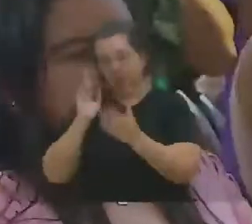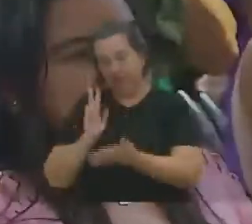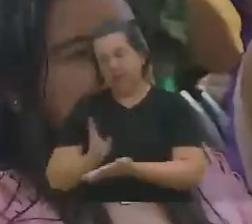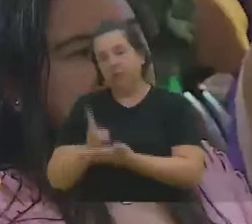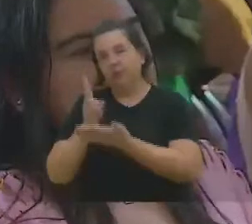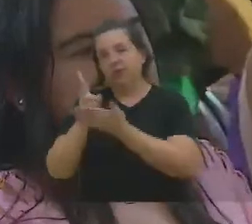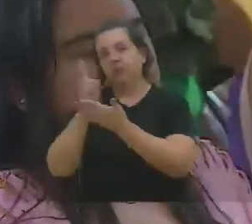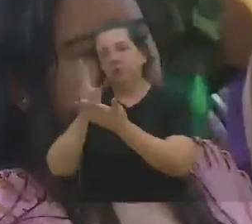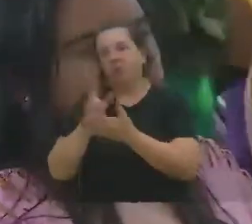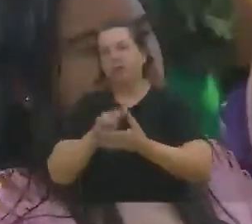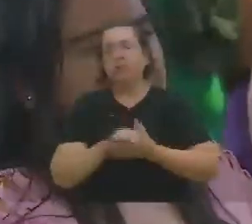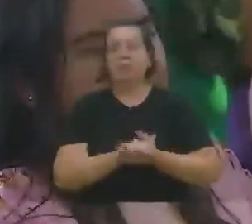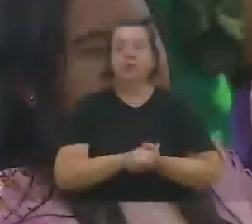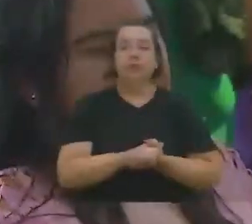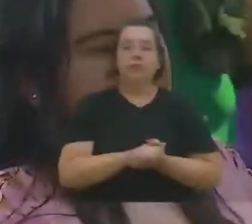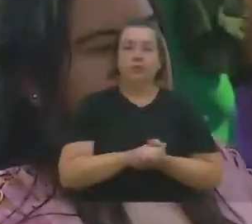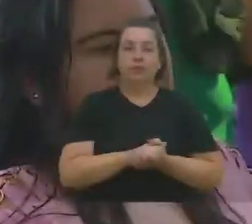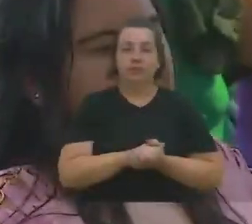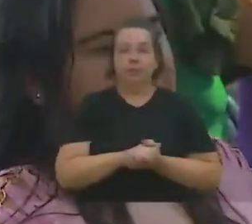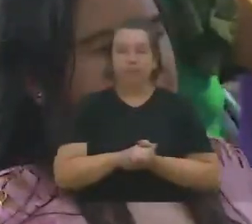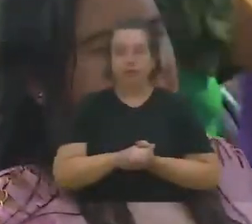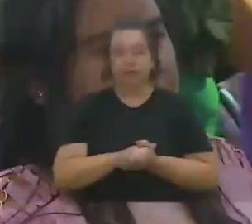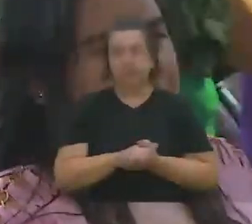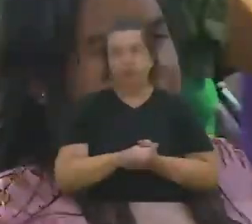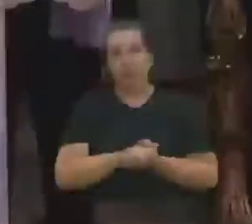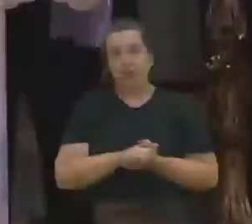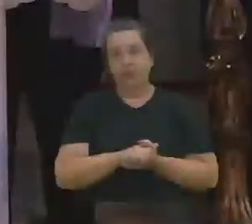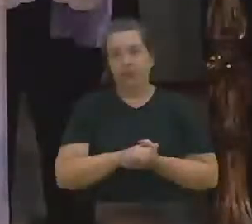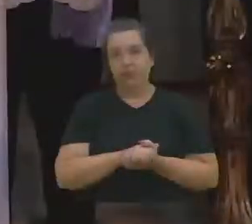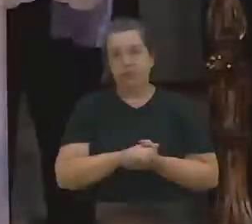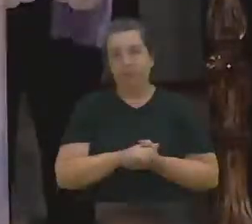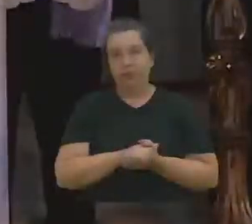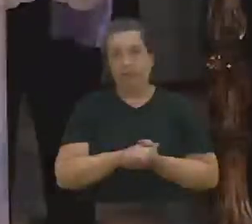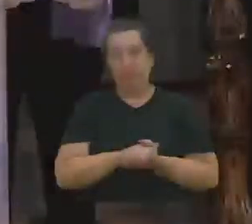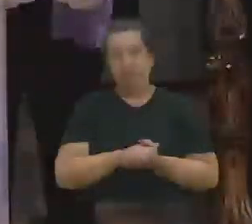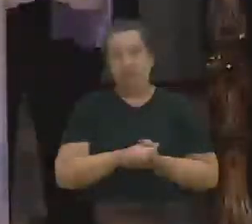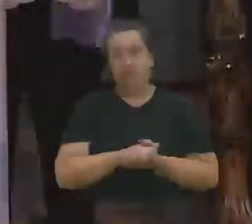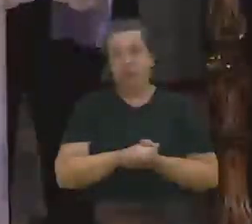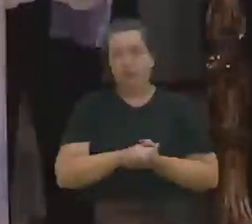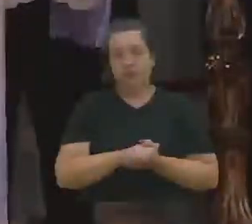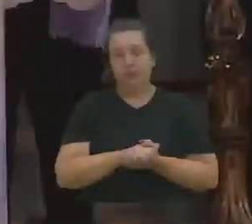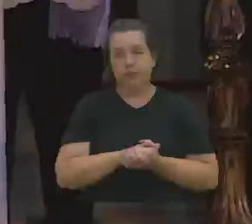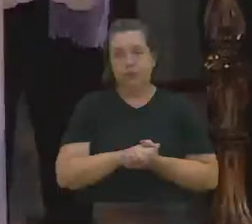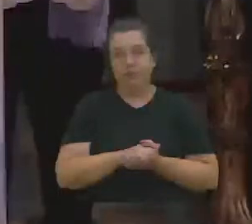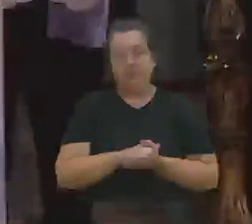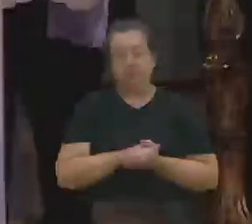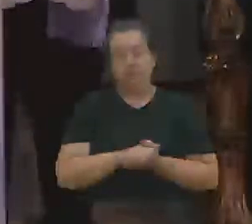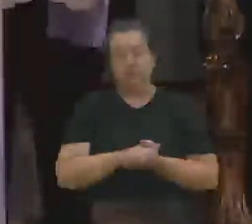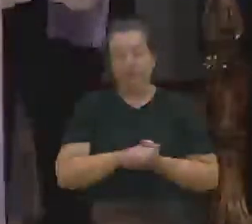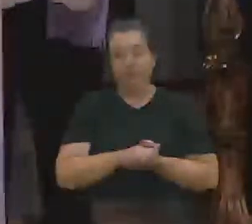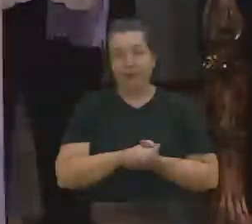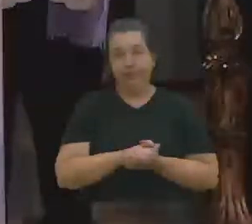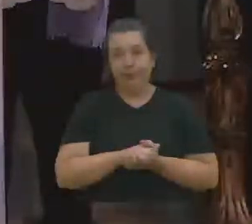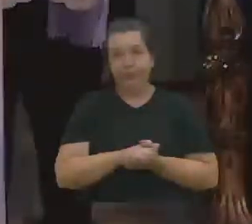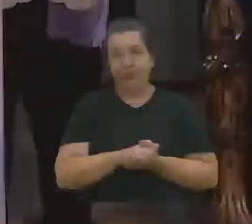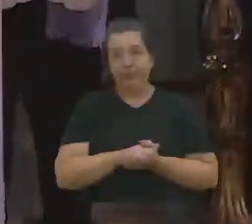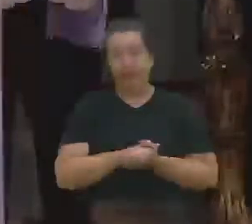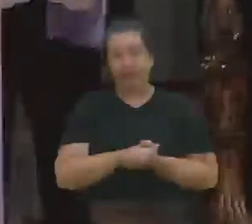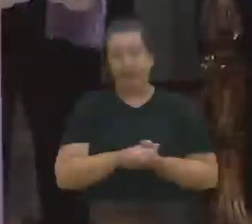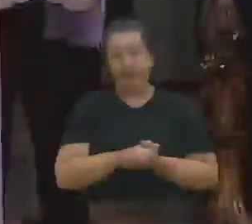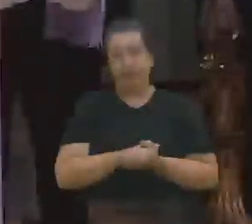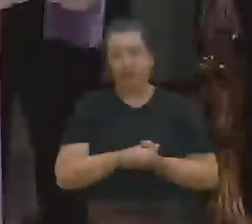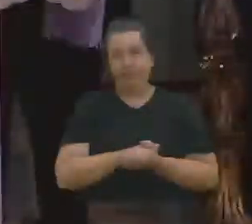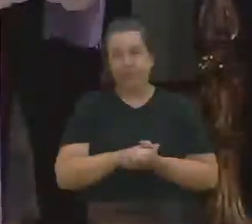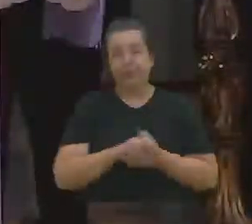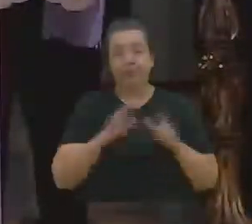o reino, o poder e a glória para sempre. Eu vos deixo a paz, eu vos dou